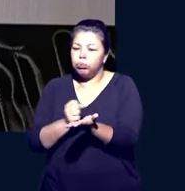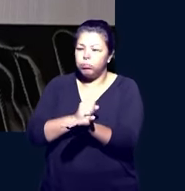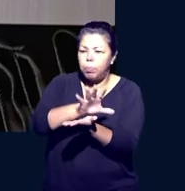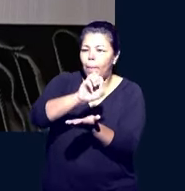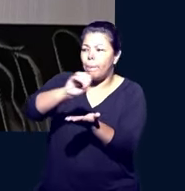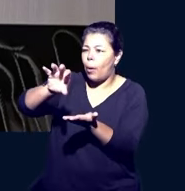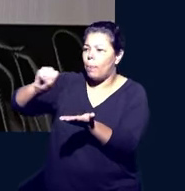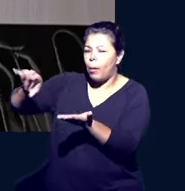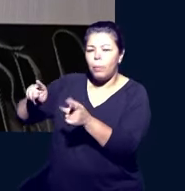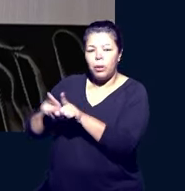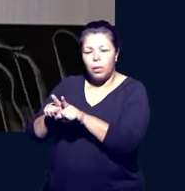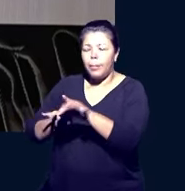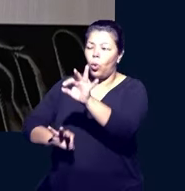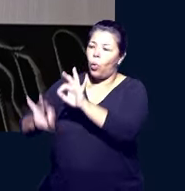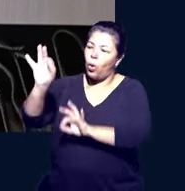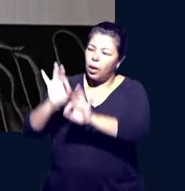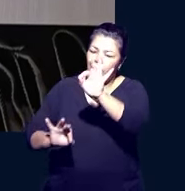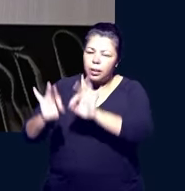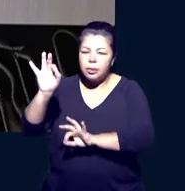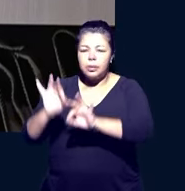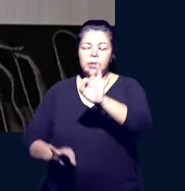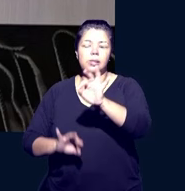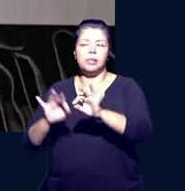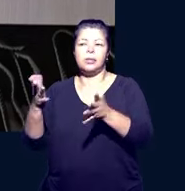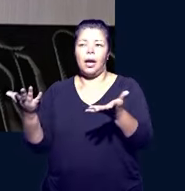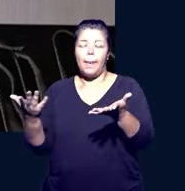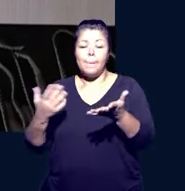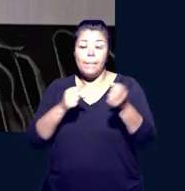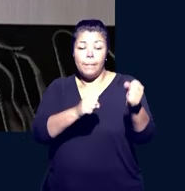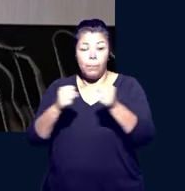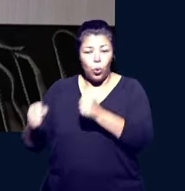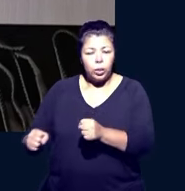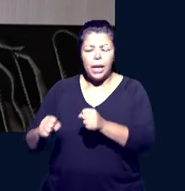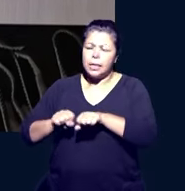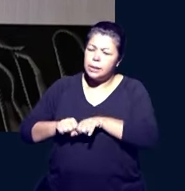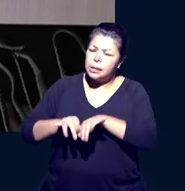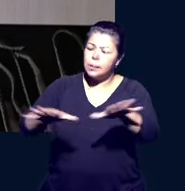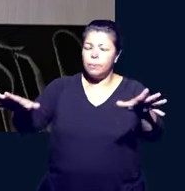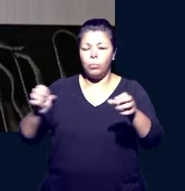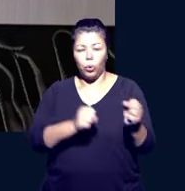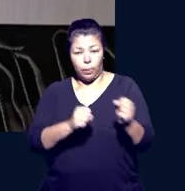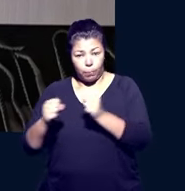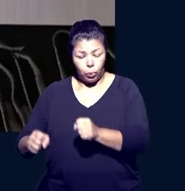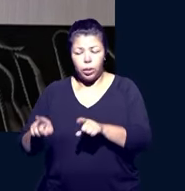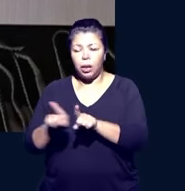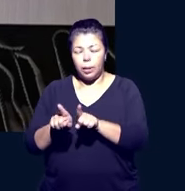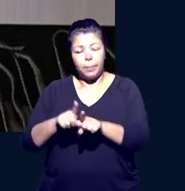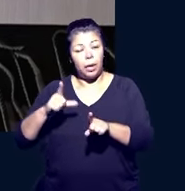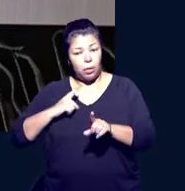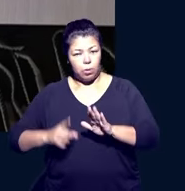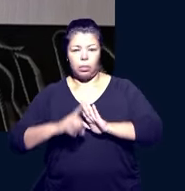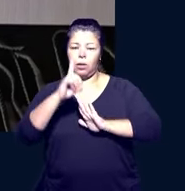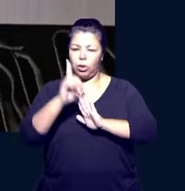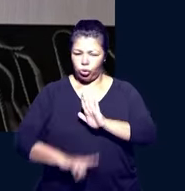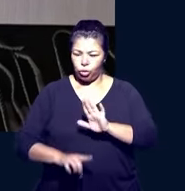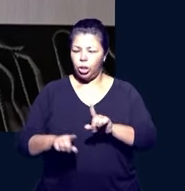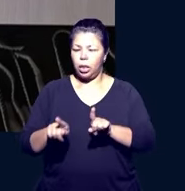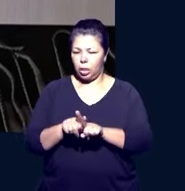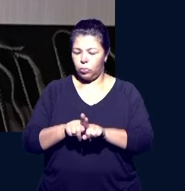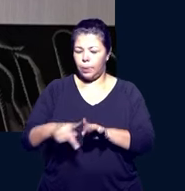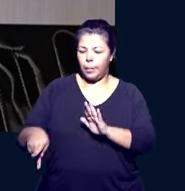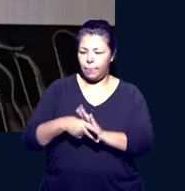poder organizam o estado distribuem o poder político e têm uma declaração de direitos todas e a brasileira